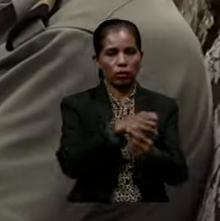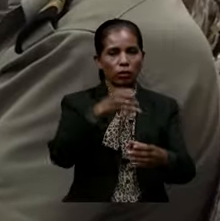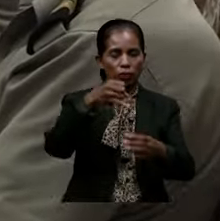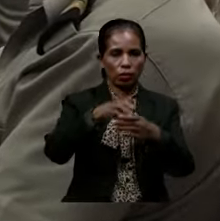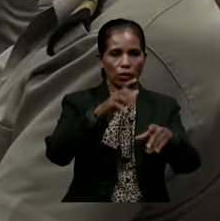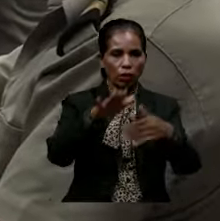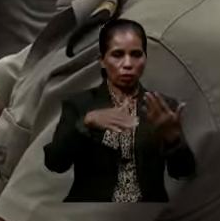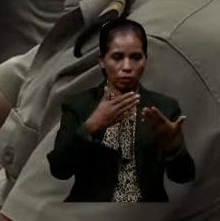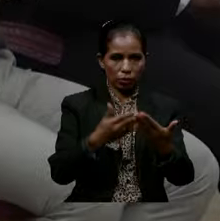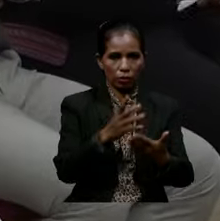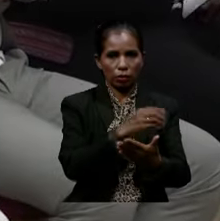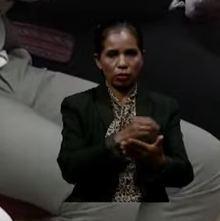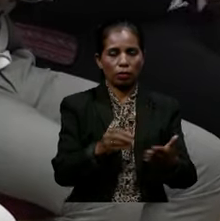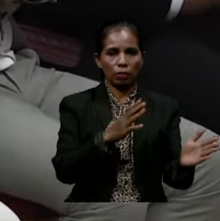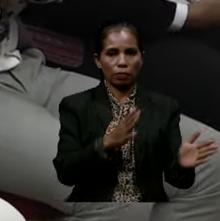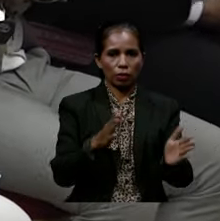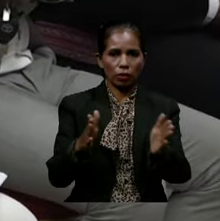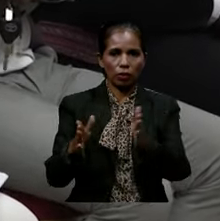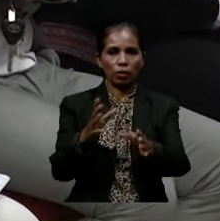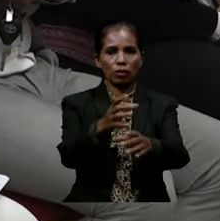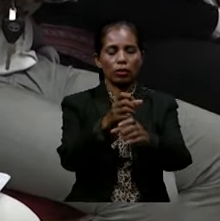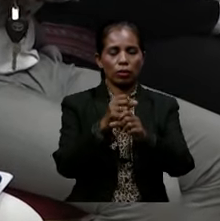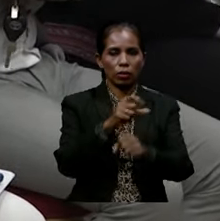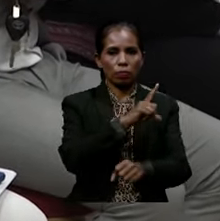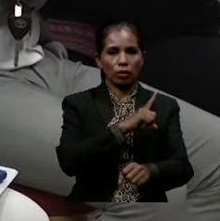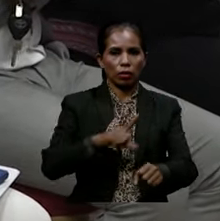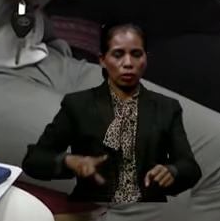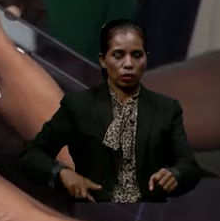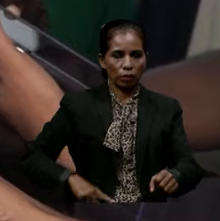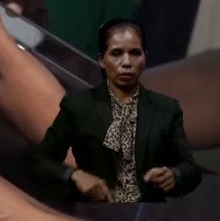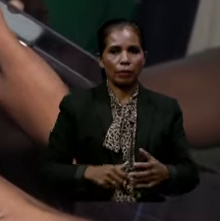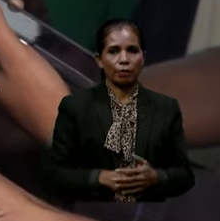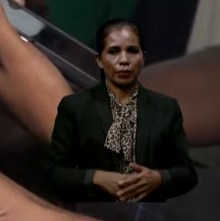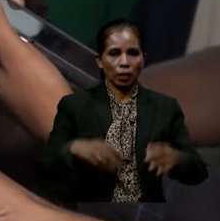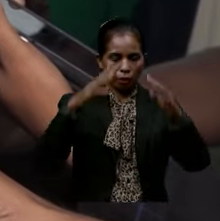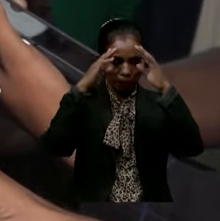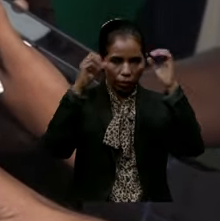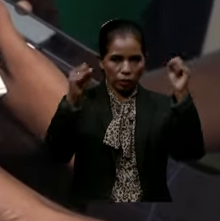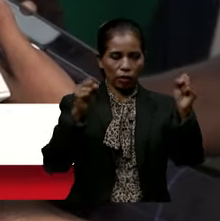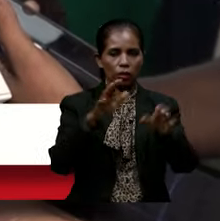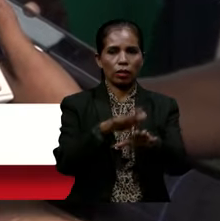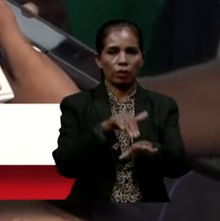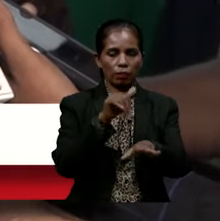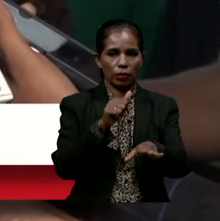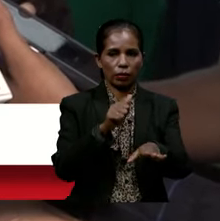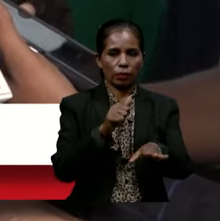entidade relevante sira atu halo preparação simu li urai Brunei. Presidente convida